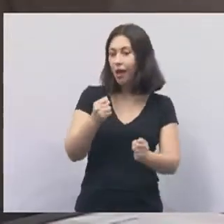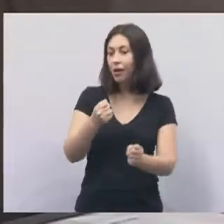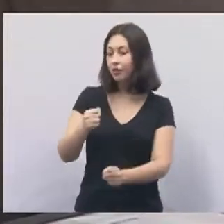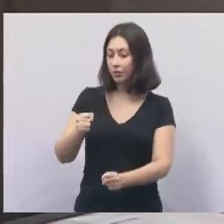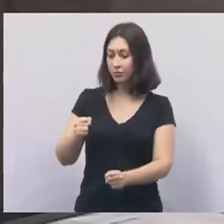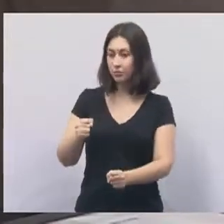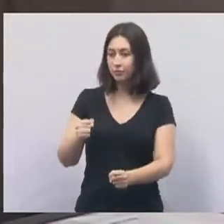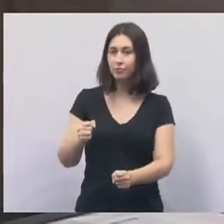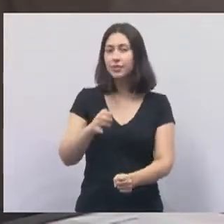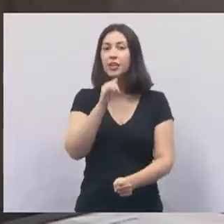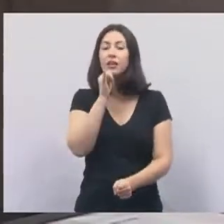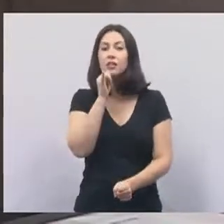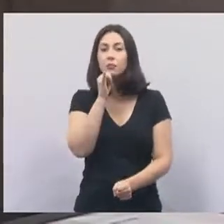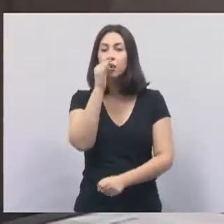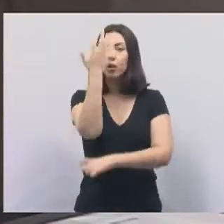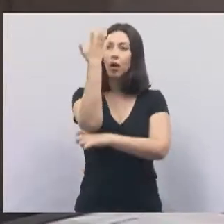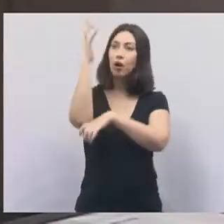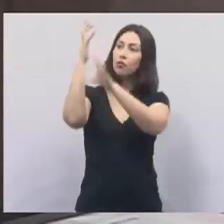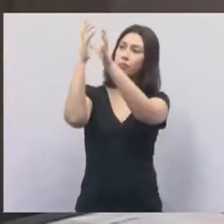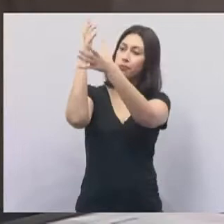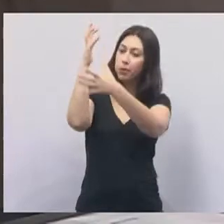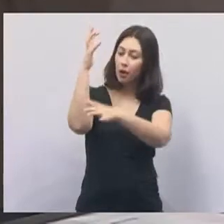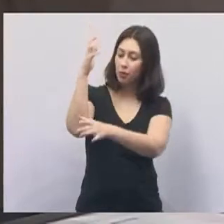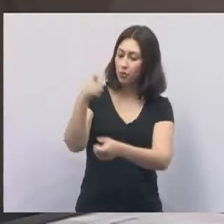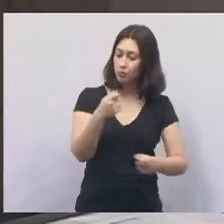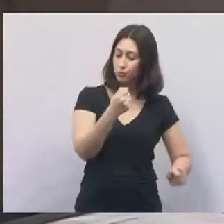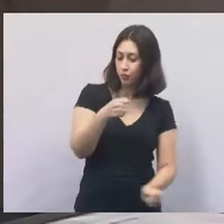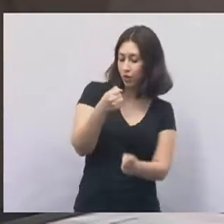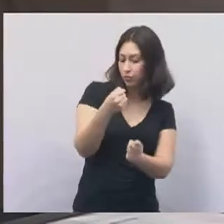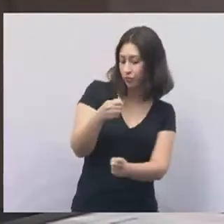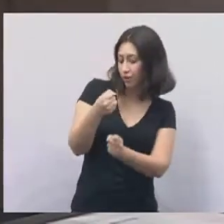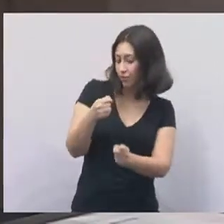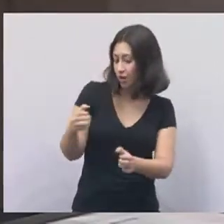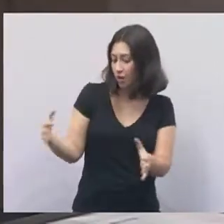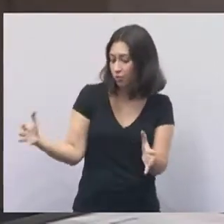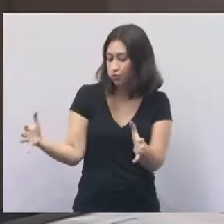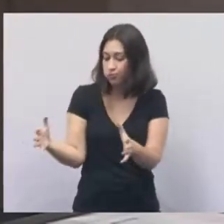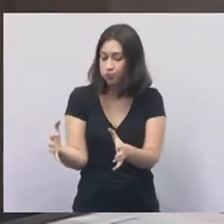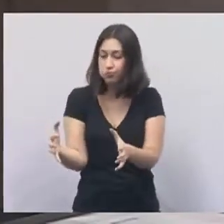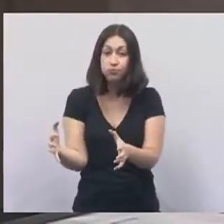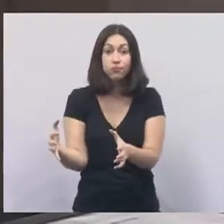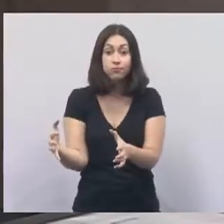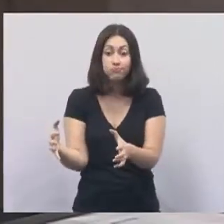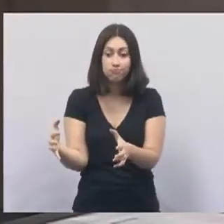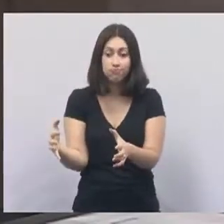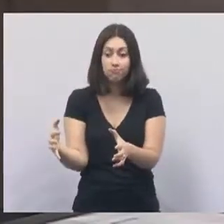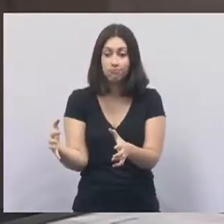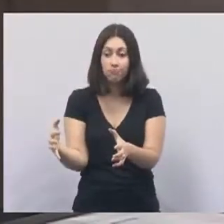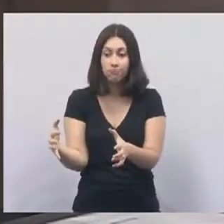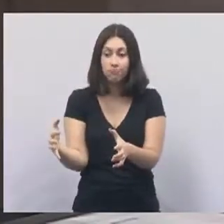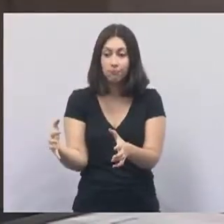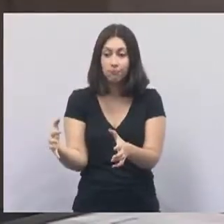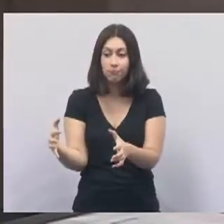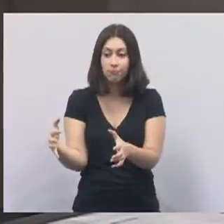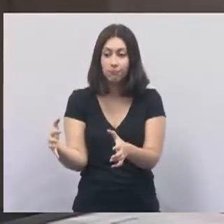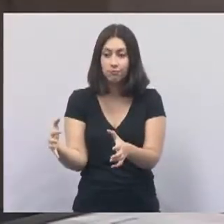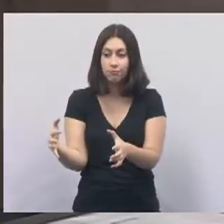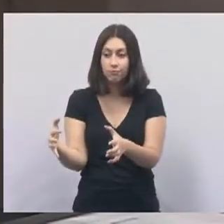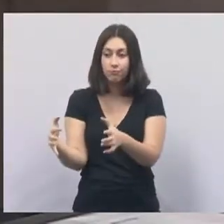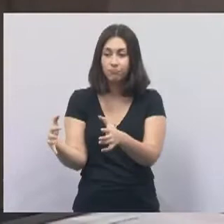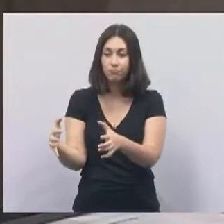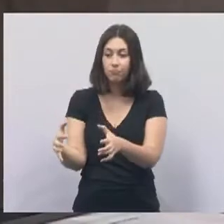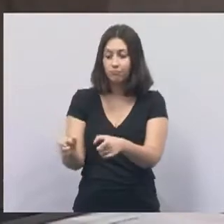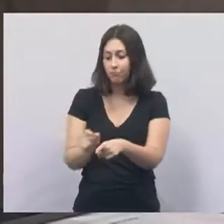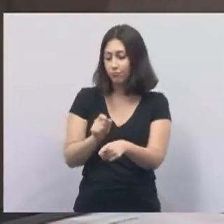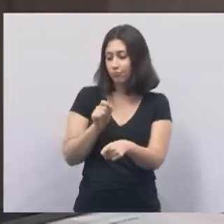resíduo de árvore e coloca aquele como para não juntar e colocar num saquinho né ele junta